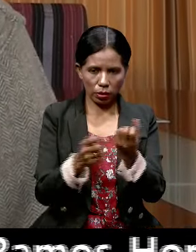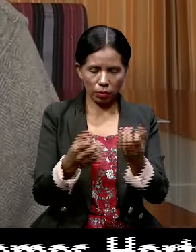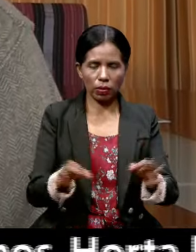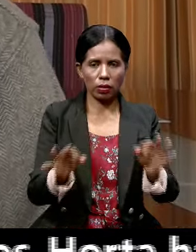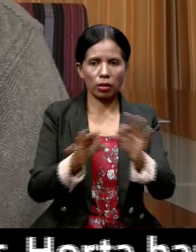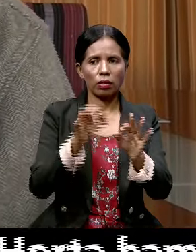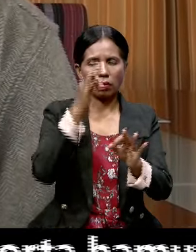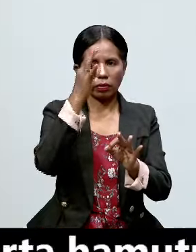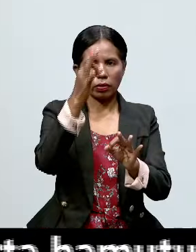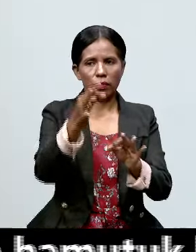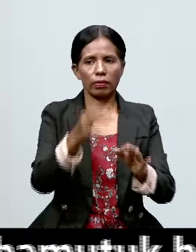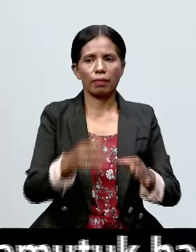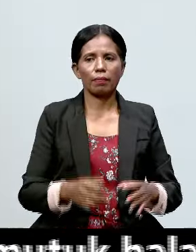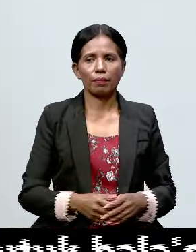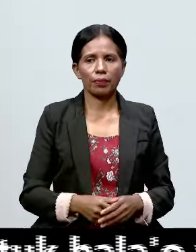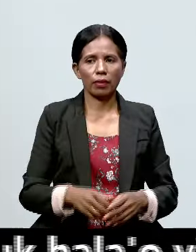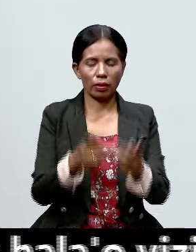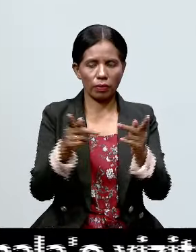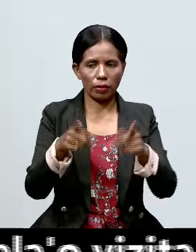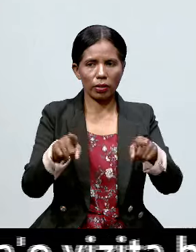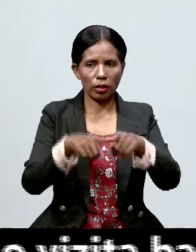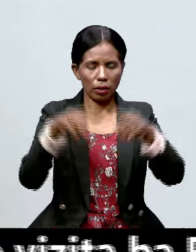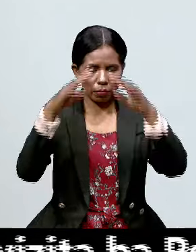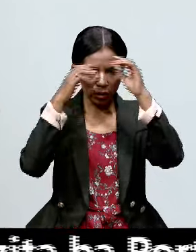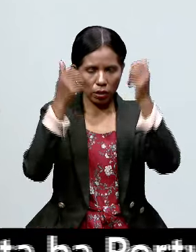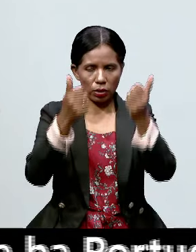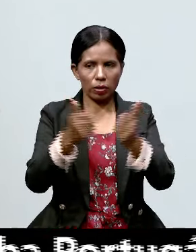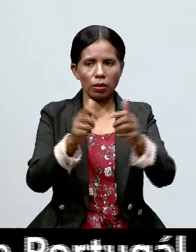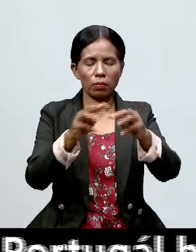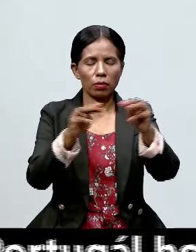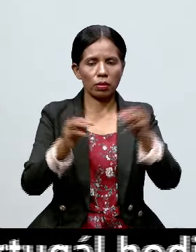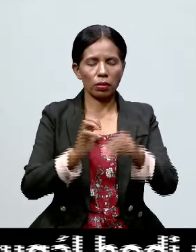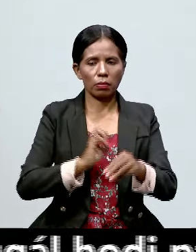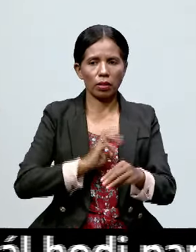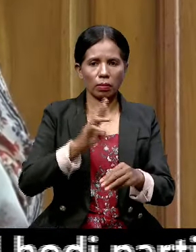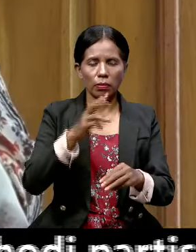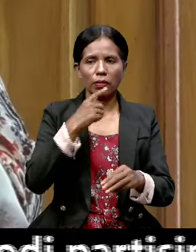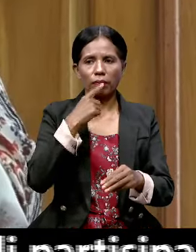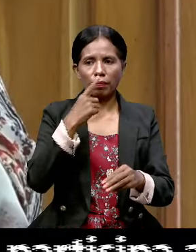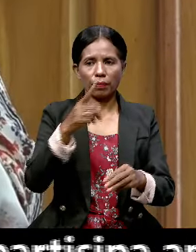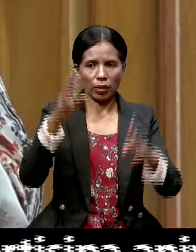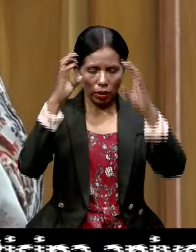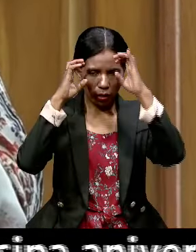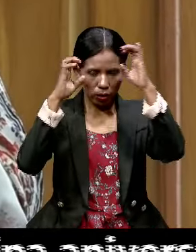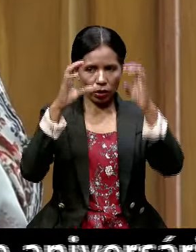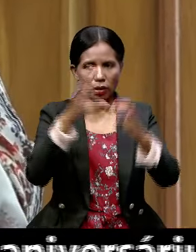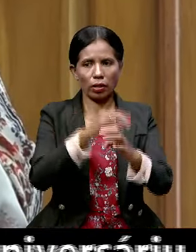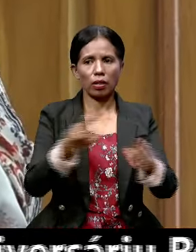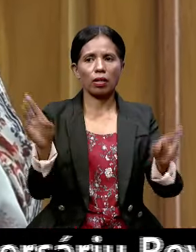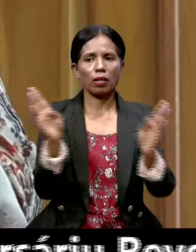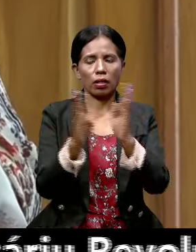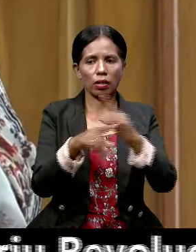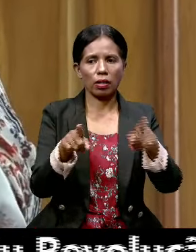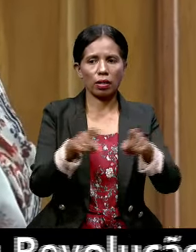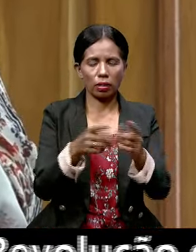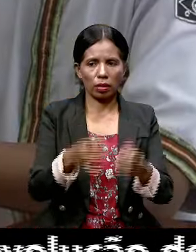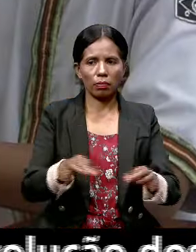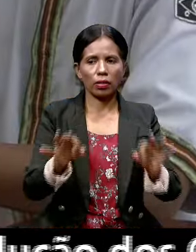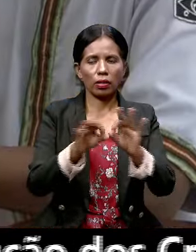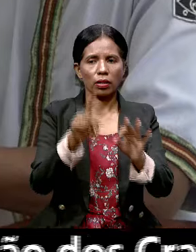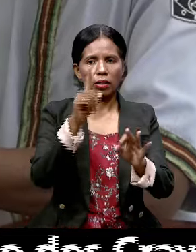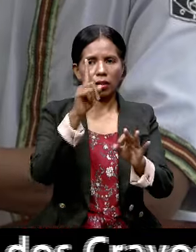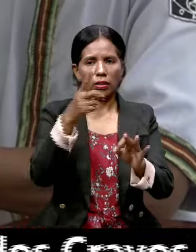futuro. E a Fátima Hanesan, presidente da Autoridade Municipal Mera HTT, educação cívica sai no dar meios importante ida